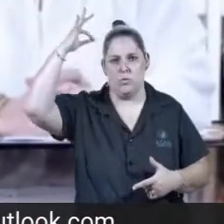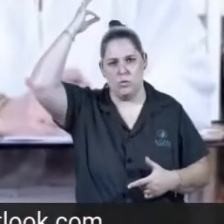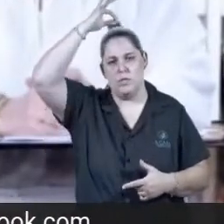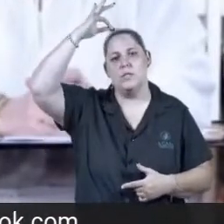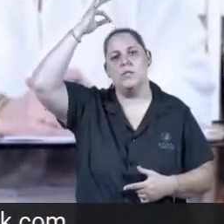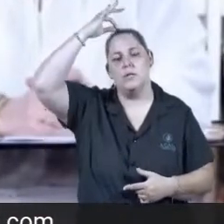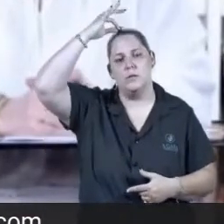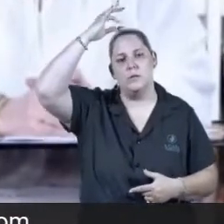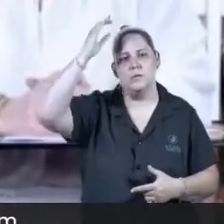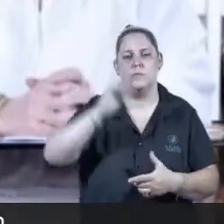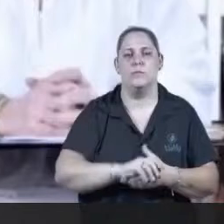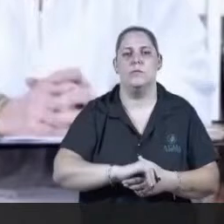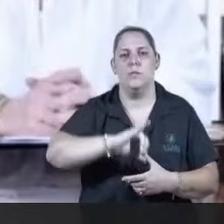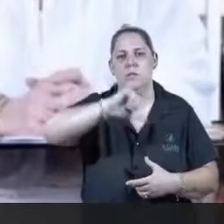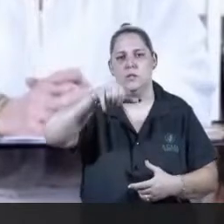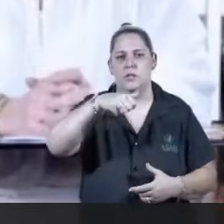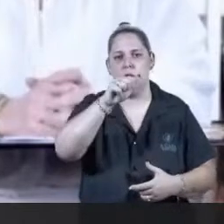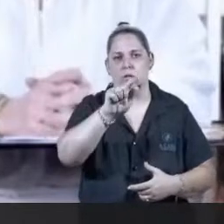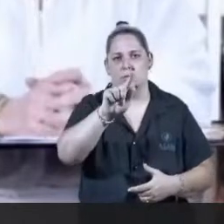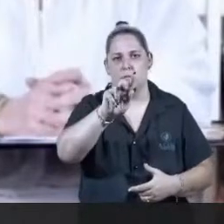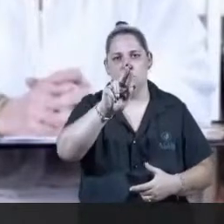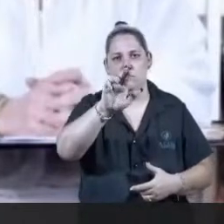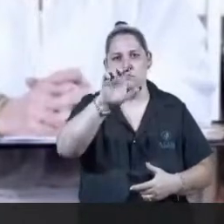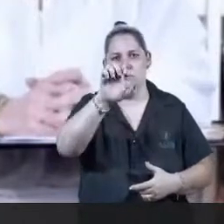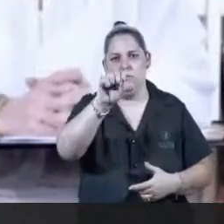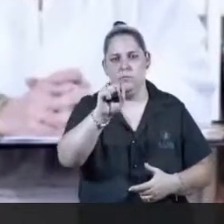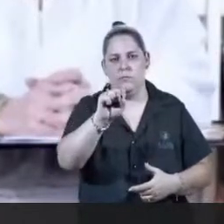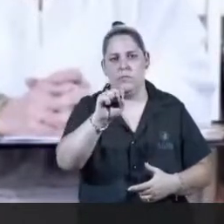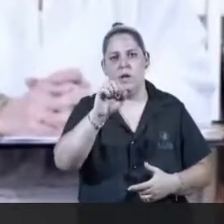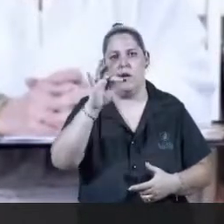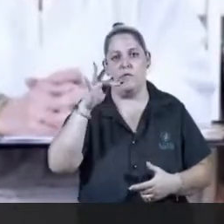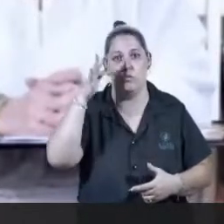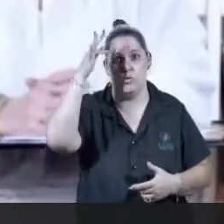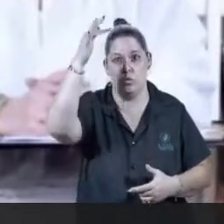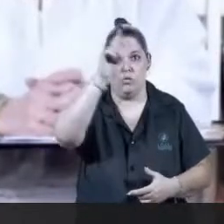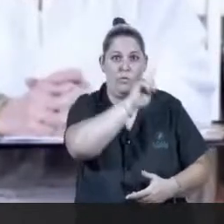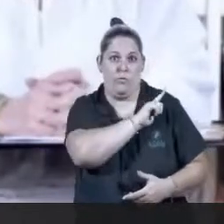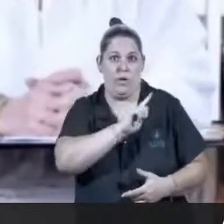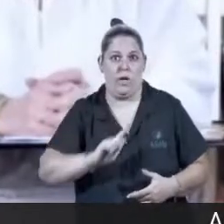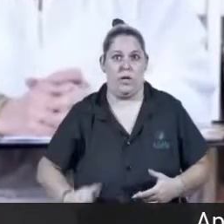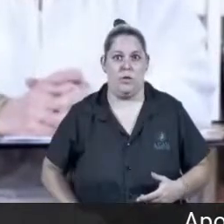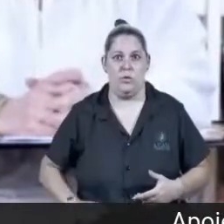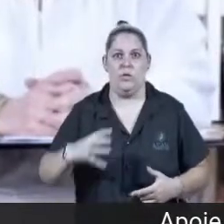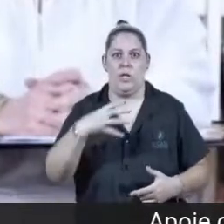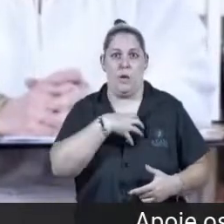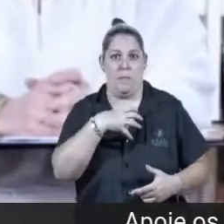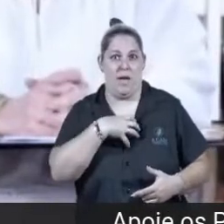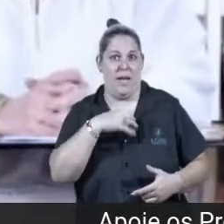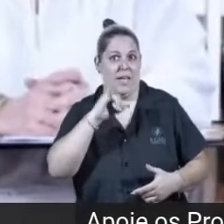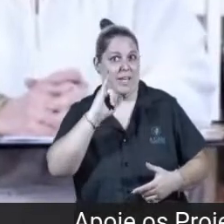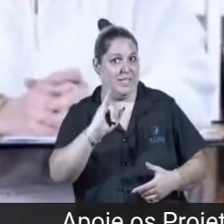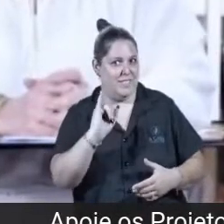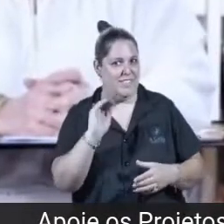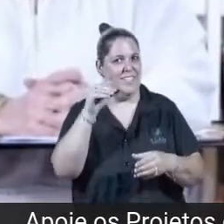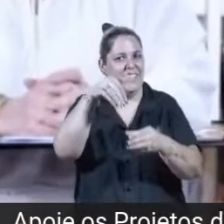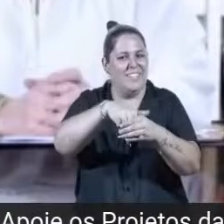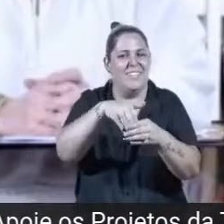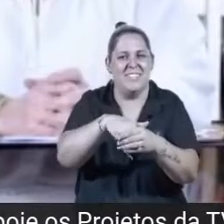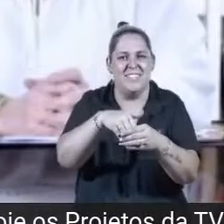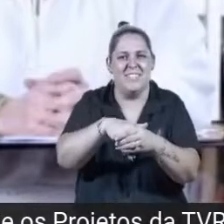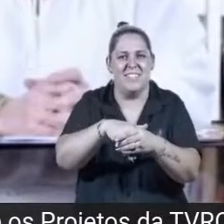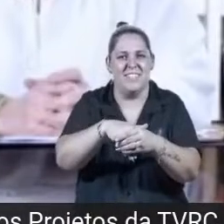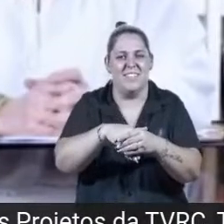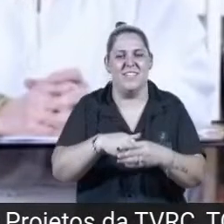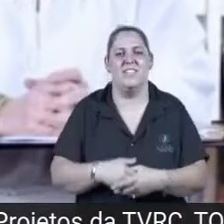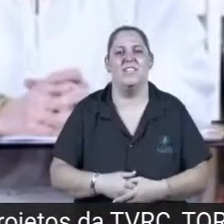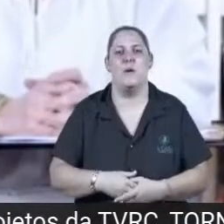Senado, Jacques Wagner, futuro governador da Bahia, se for candidato, companheiro Rogério Carvalho,